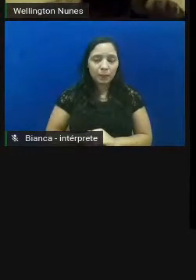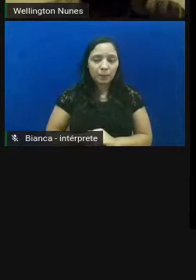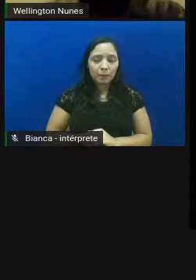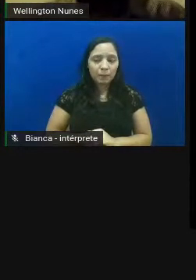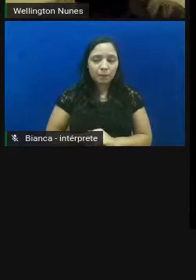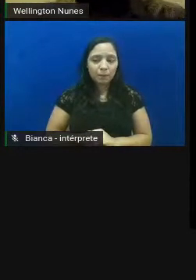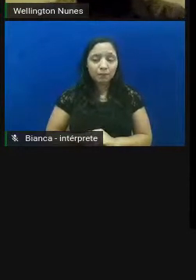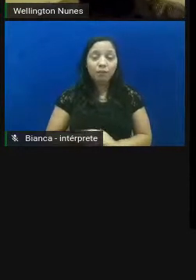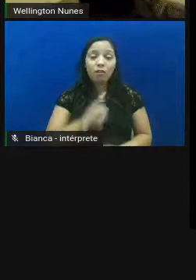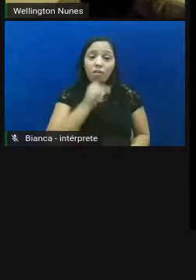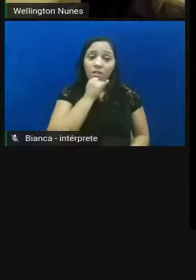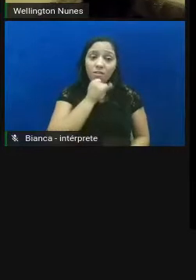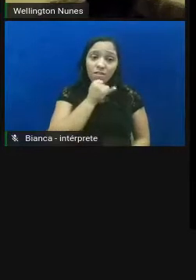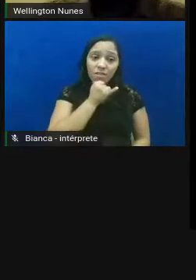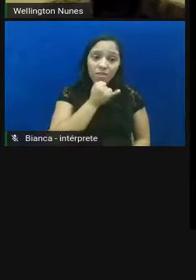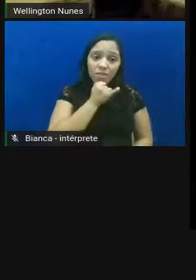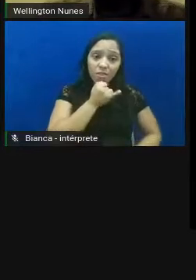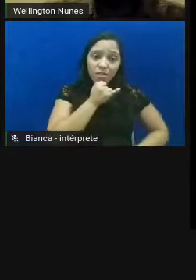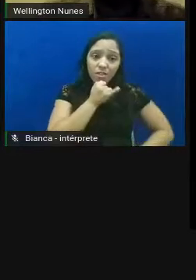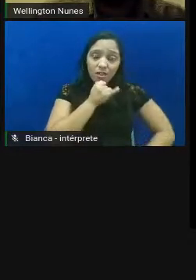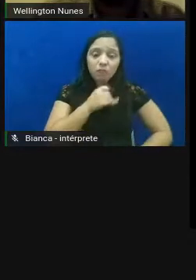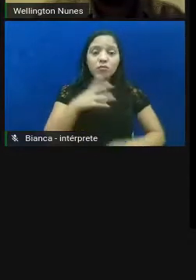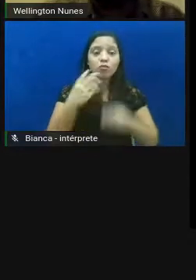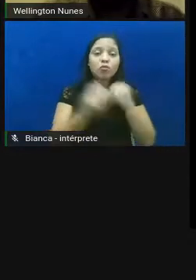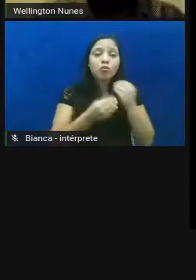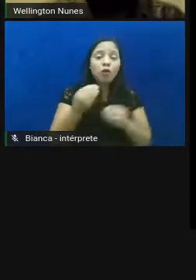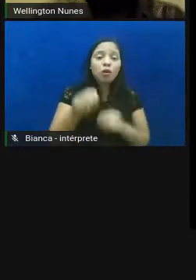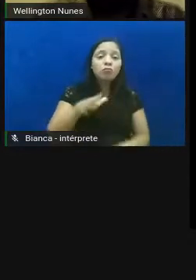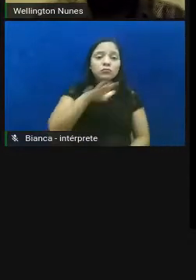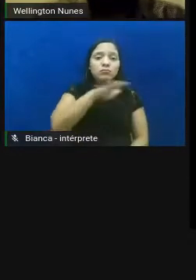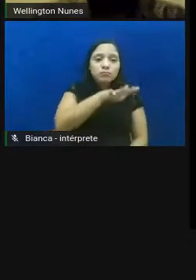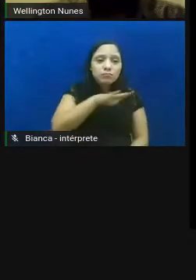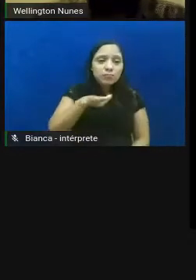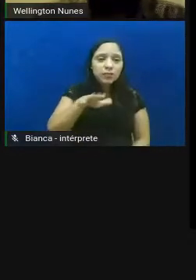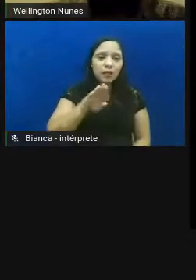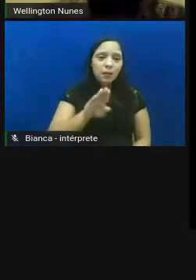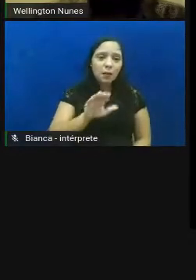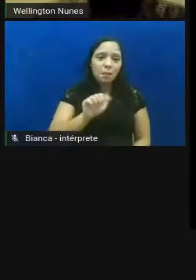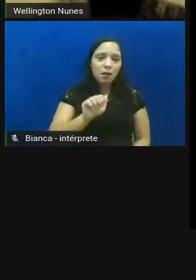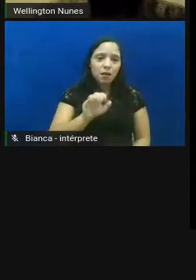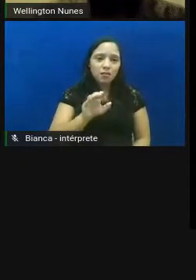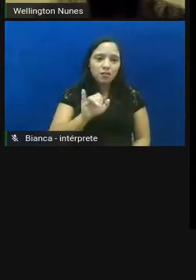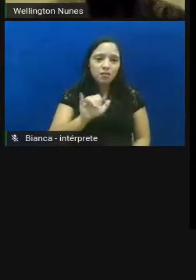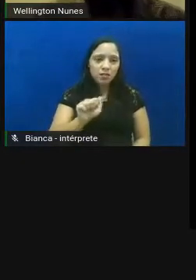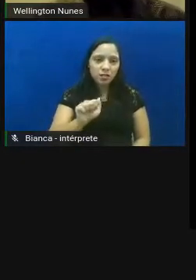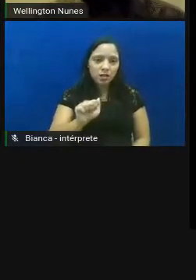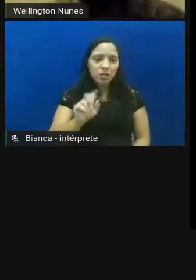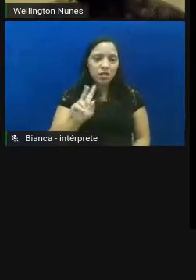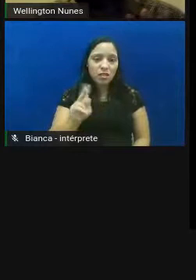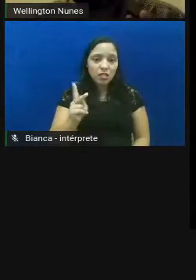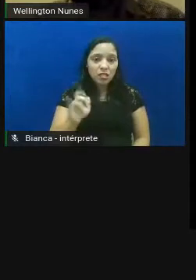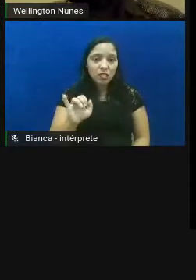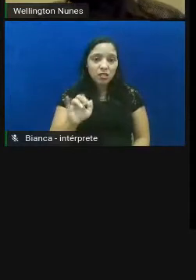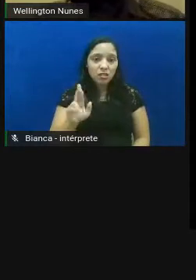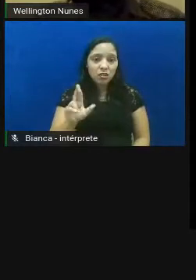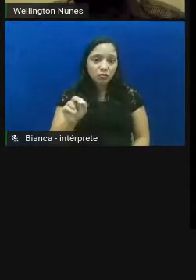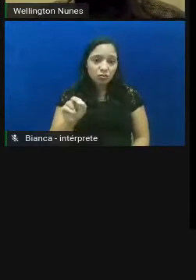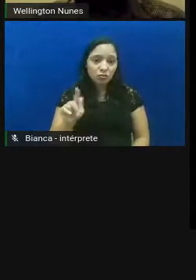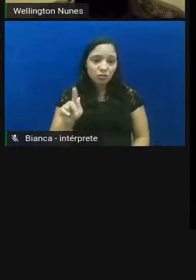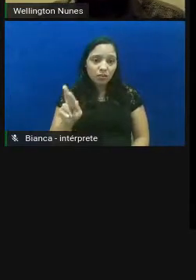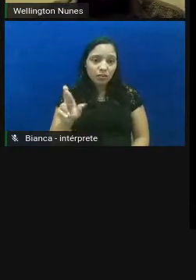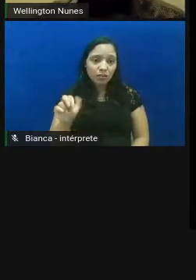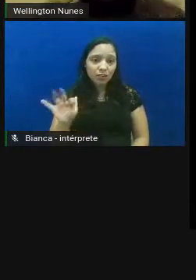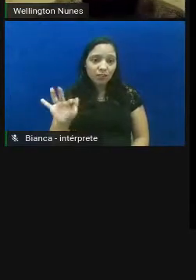Um exemplo é o mapeamento de bacias hidrográficas. Então, você tem, por exemplo, aqui uma